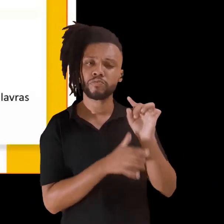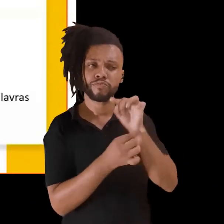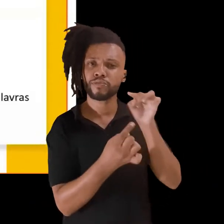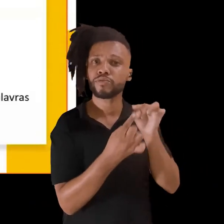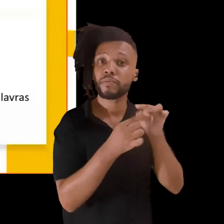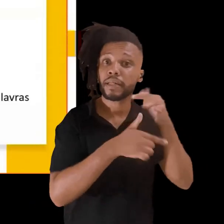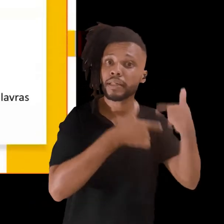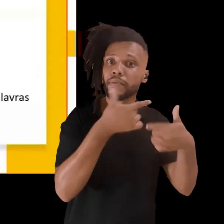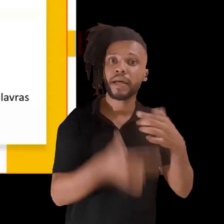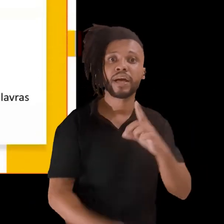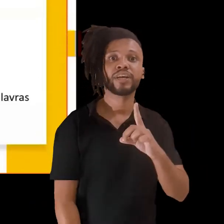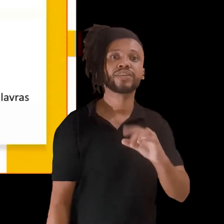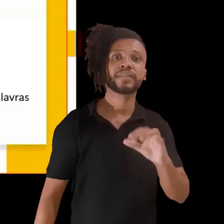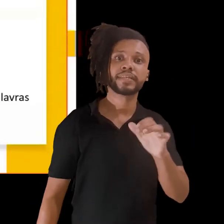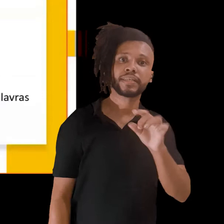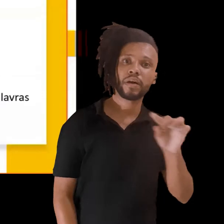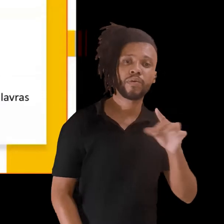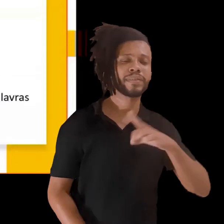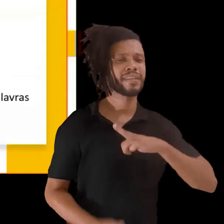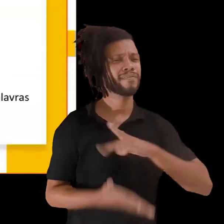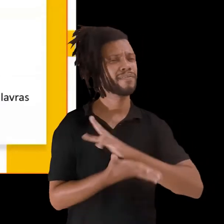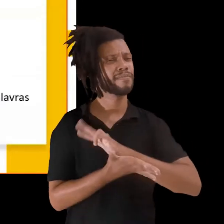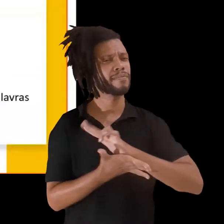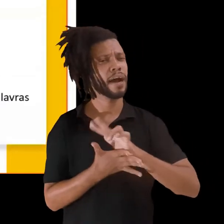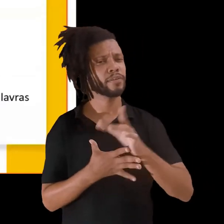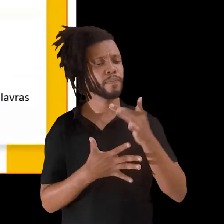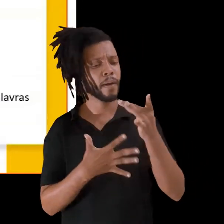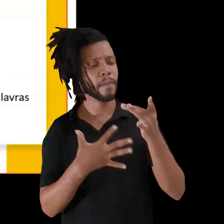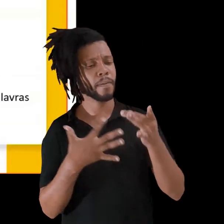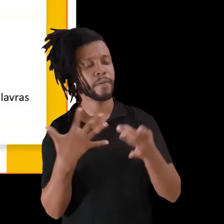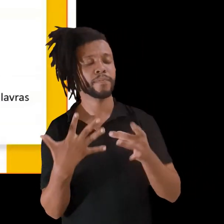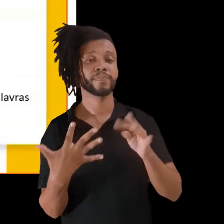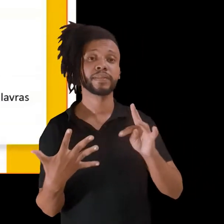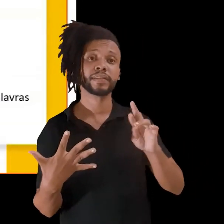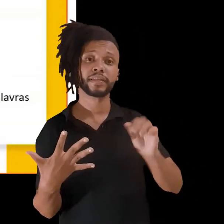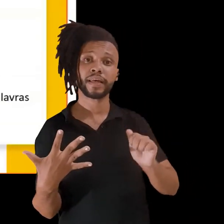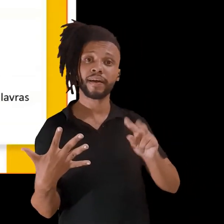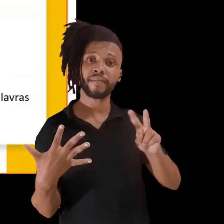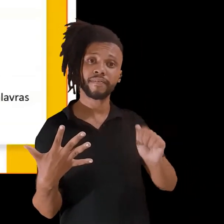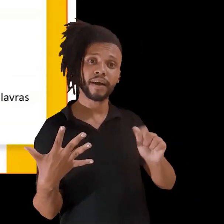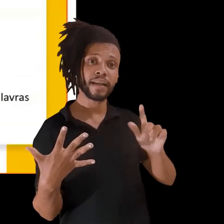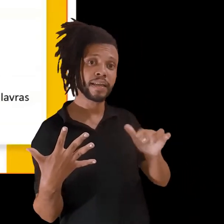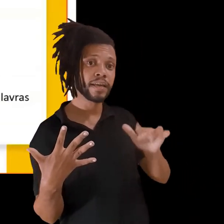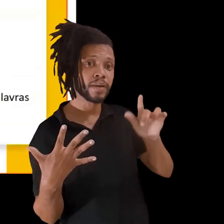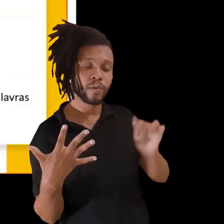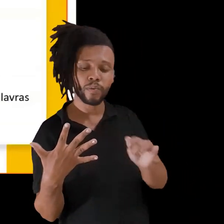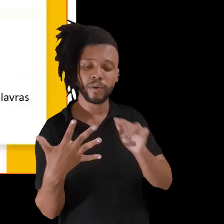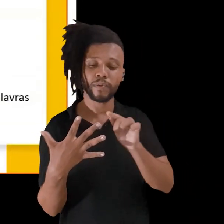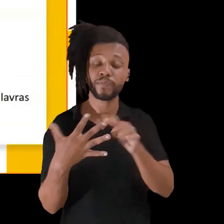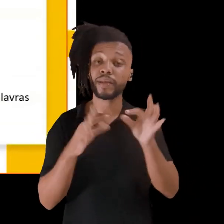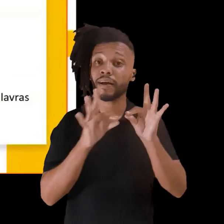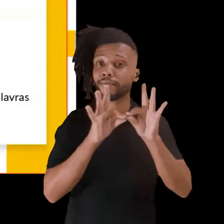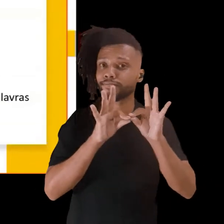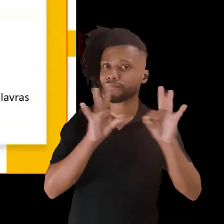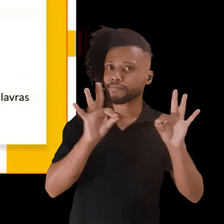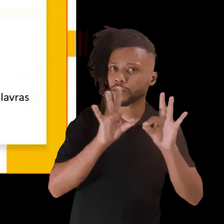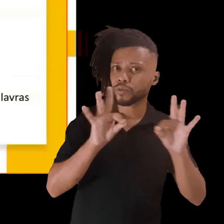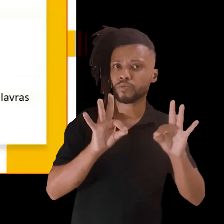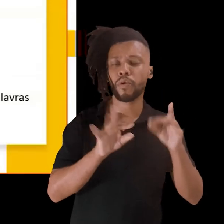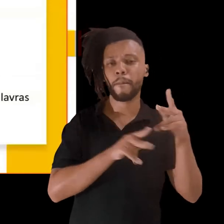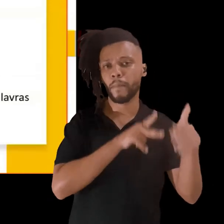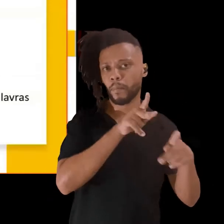podem ter trava-línguas, ditos populares ou palavras que são parte do